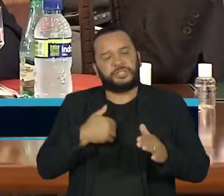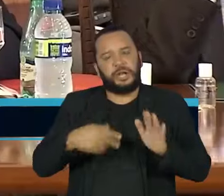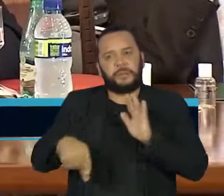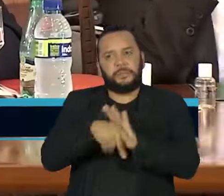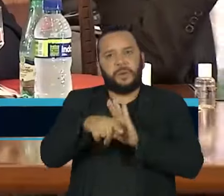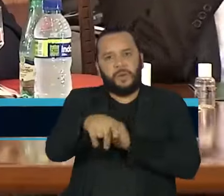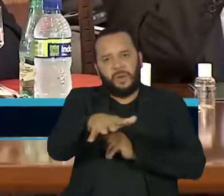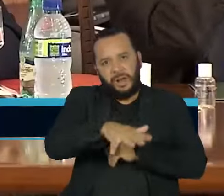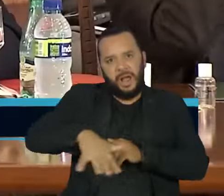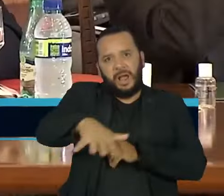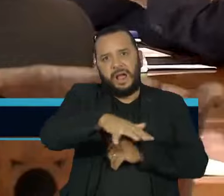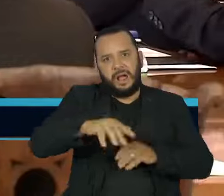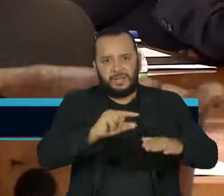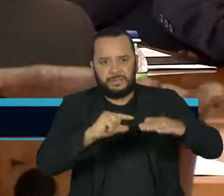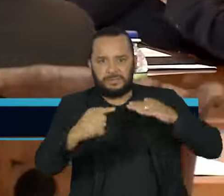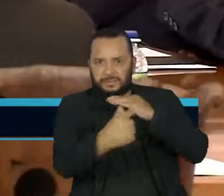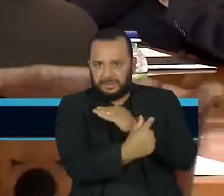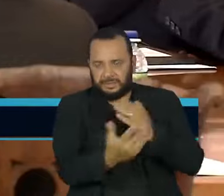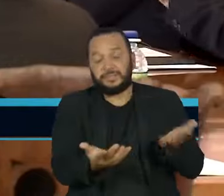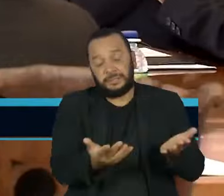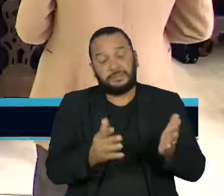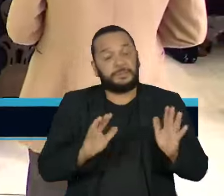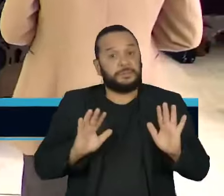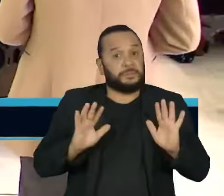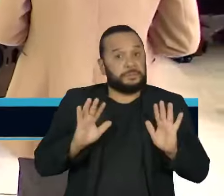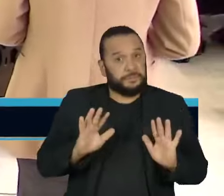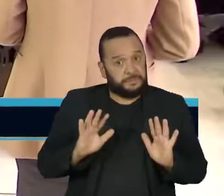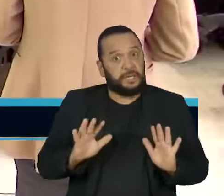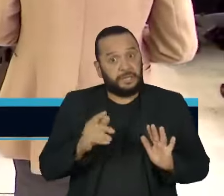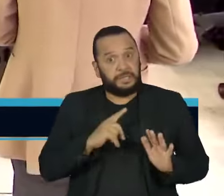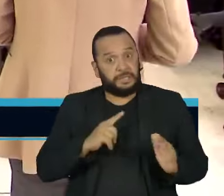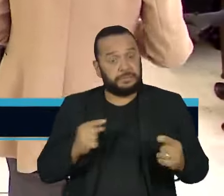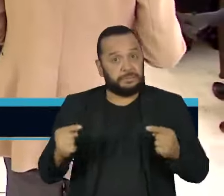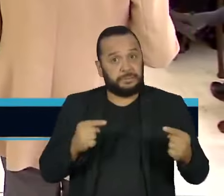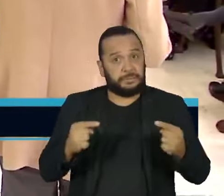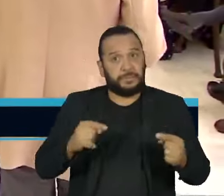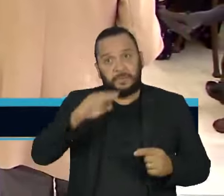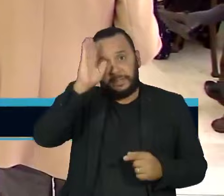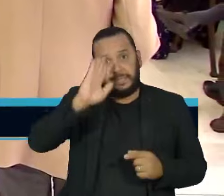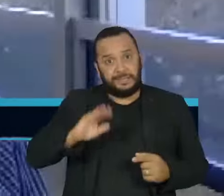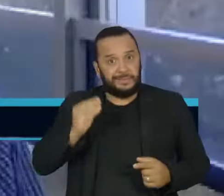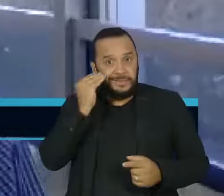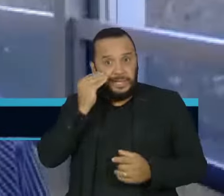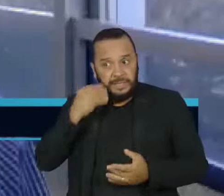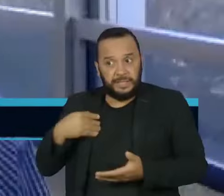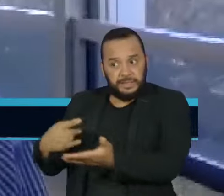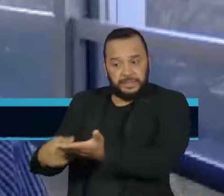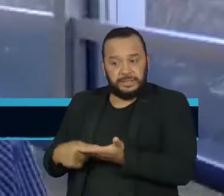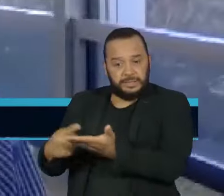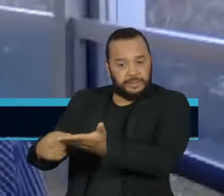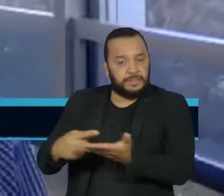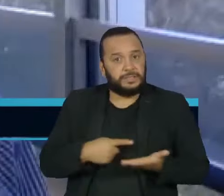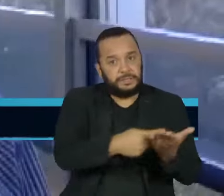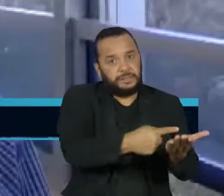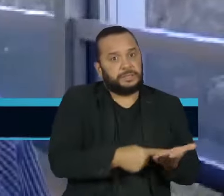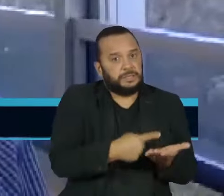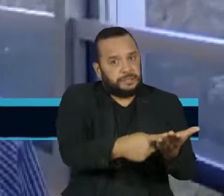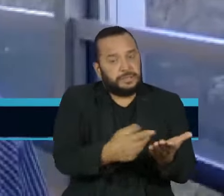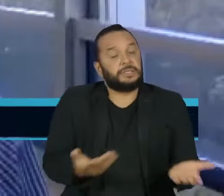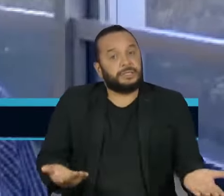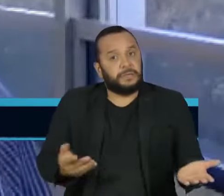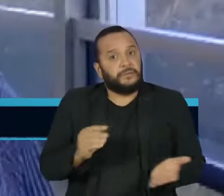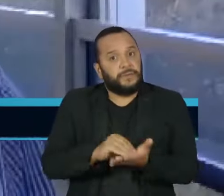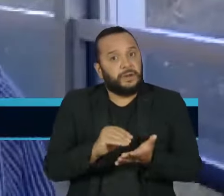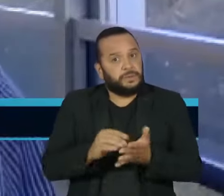de liderança regional, mas as diferenças continuam como um obstáculo para um continente unido. Falta uma coordenação, né?